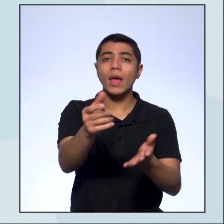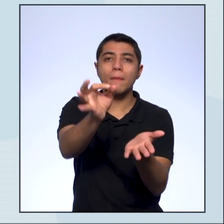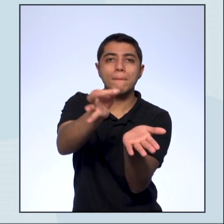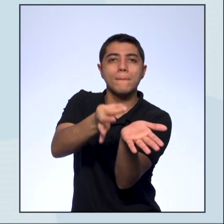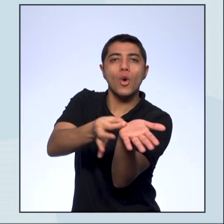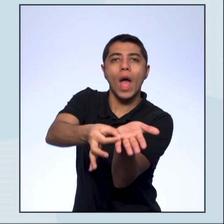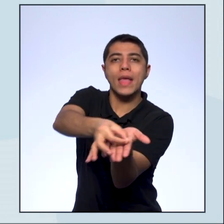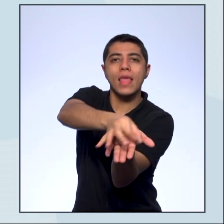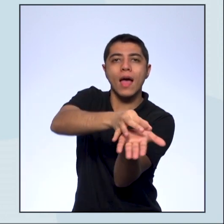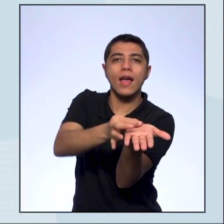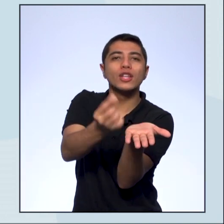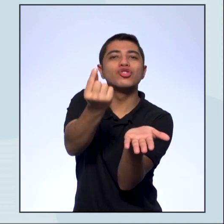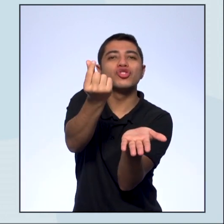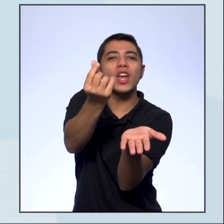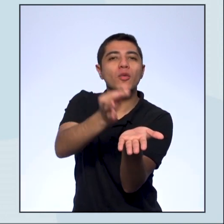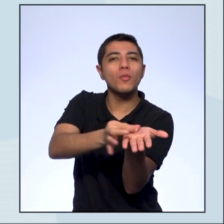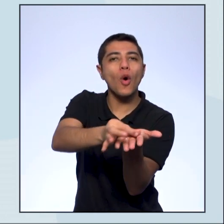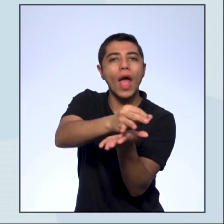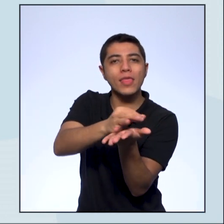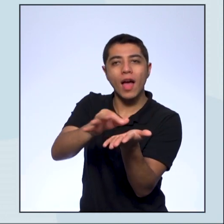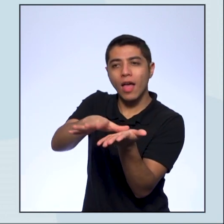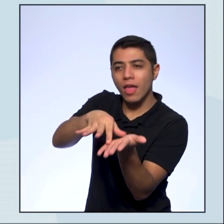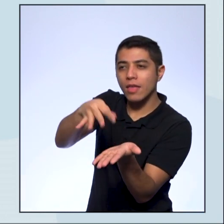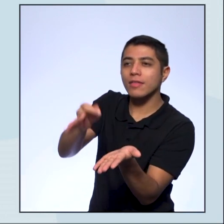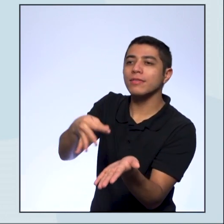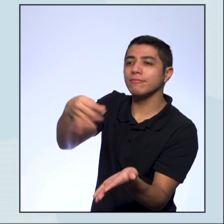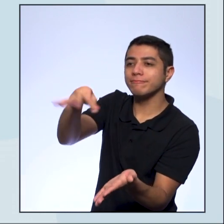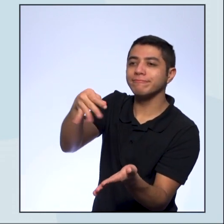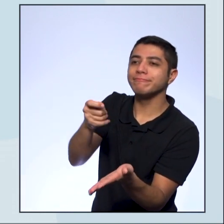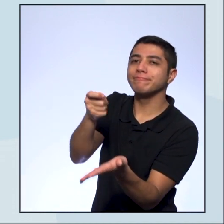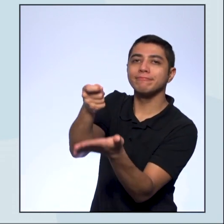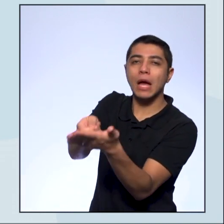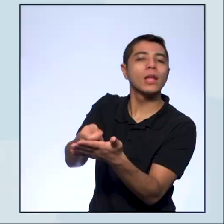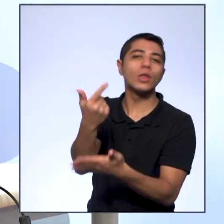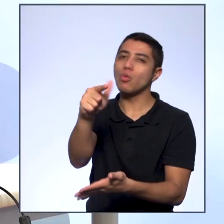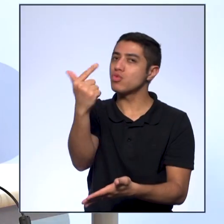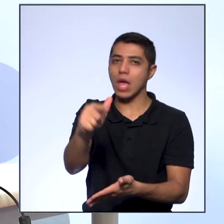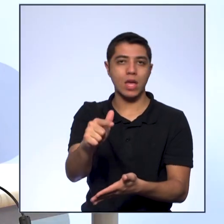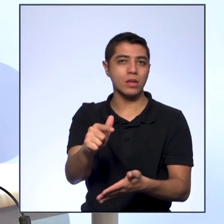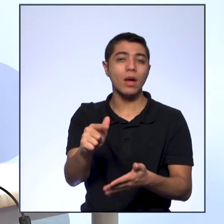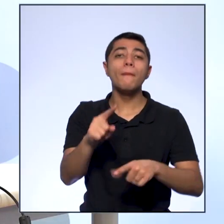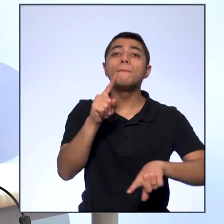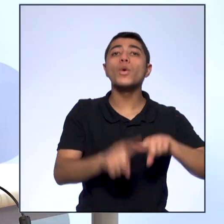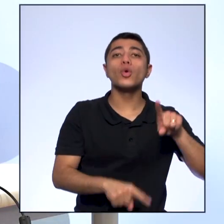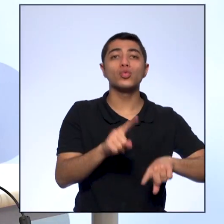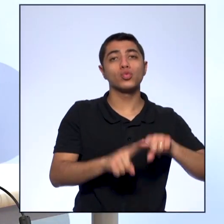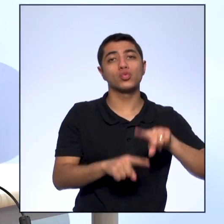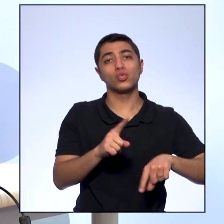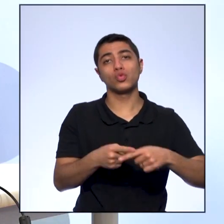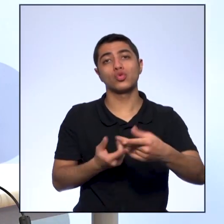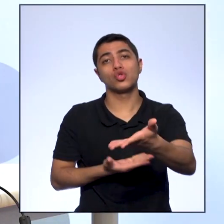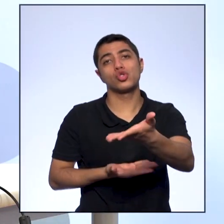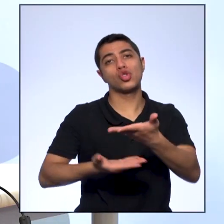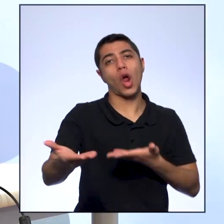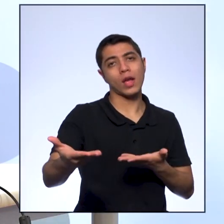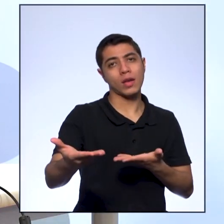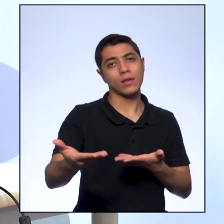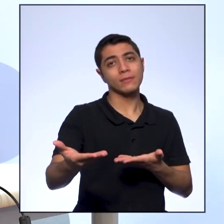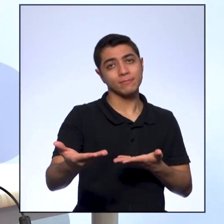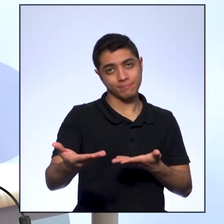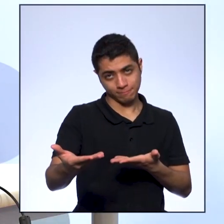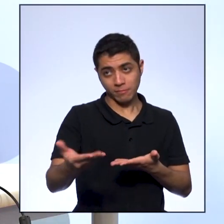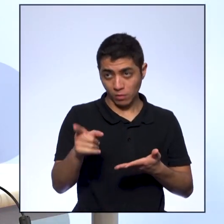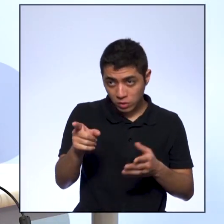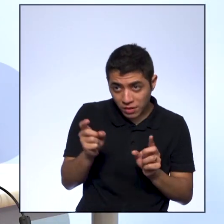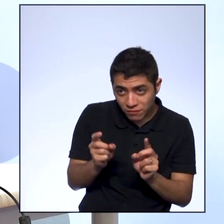eles fabricavam e comercializavam? O papiro, né, que é uma coisa muito ligada aos egípcios,